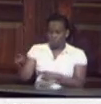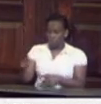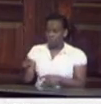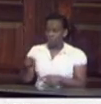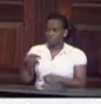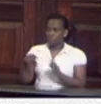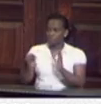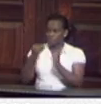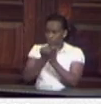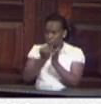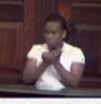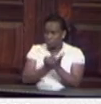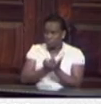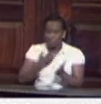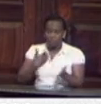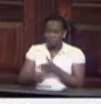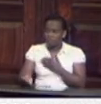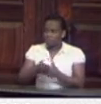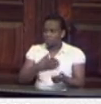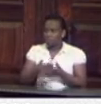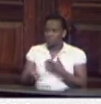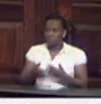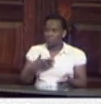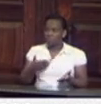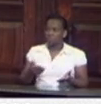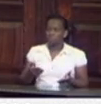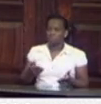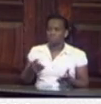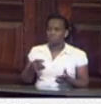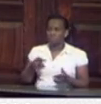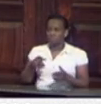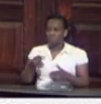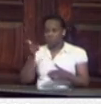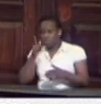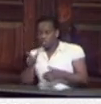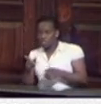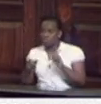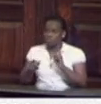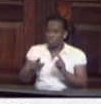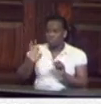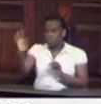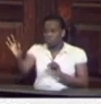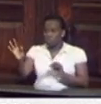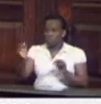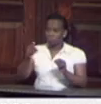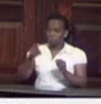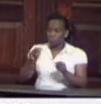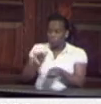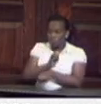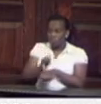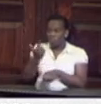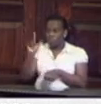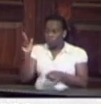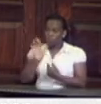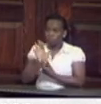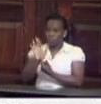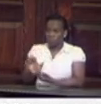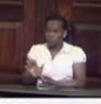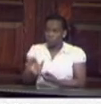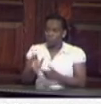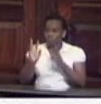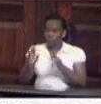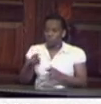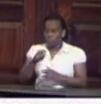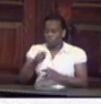medida, independente da constitucionalidade da medida, do alcance da medida e de outras alternativas que são apresentadas. No